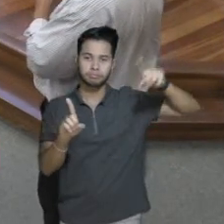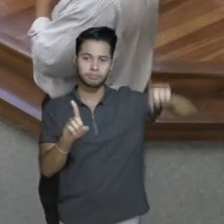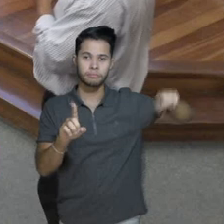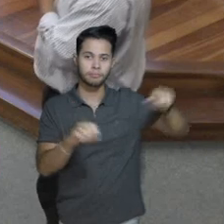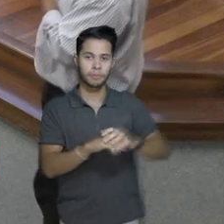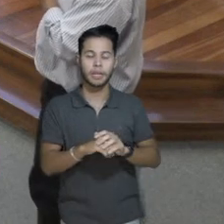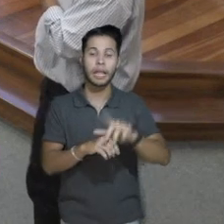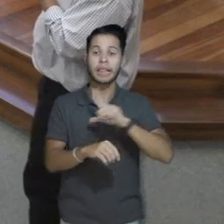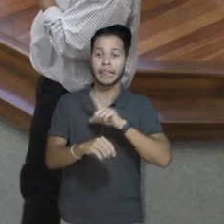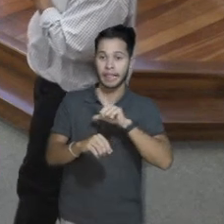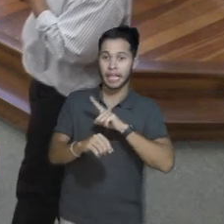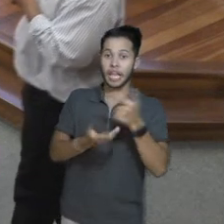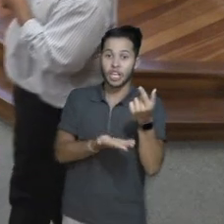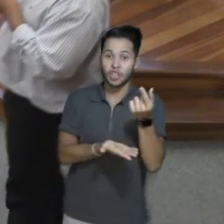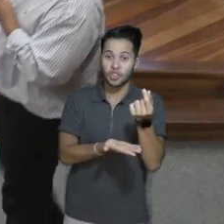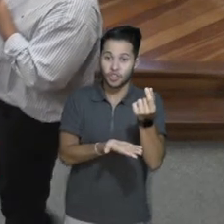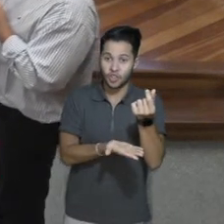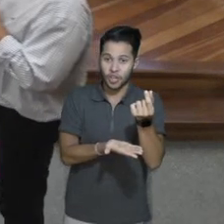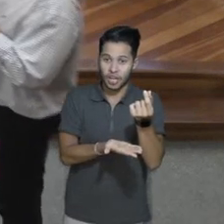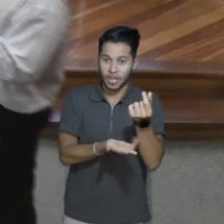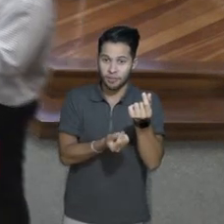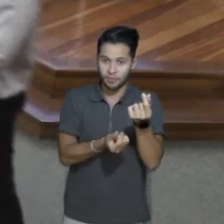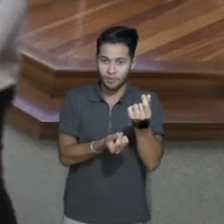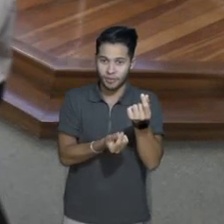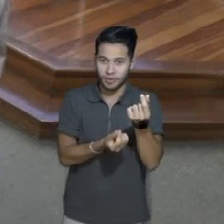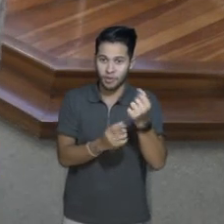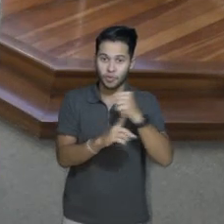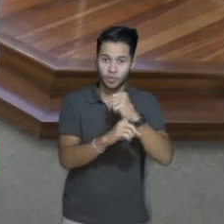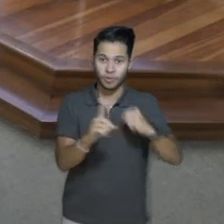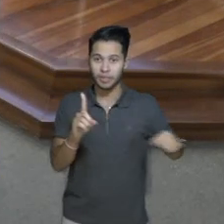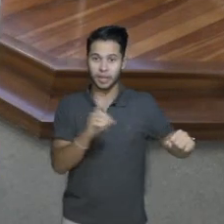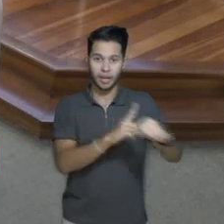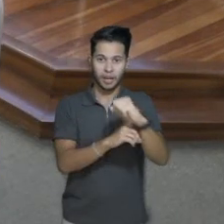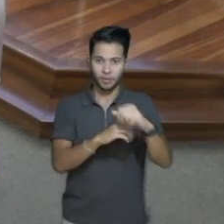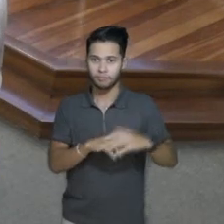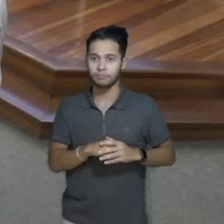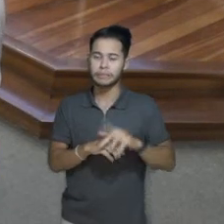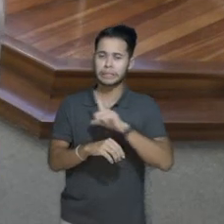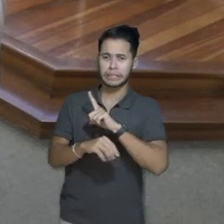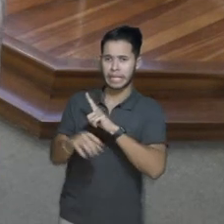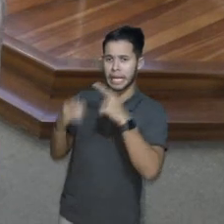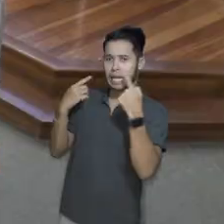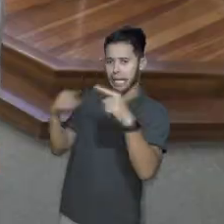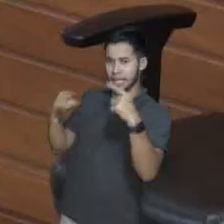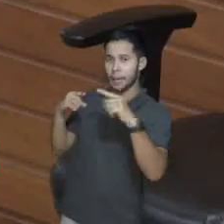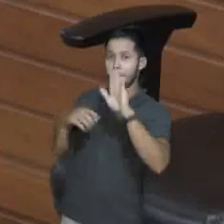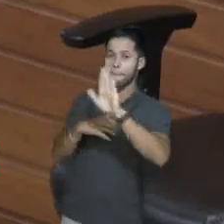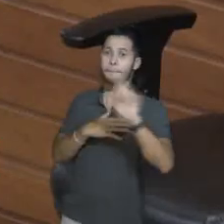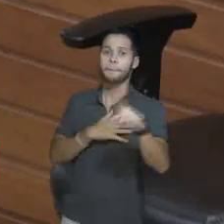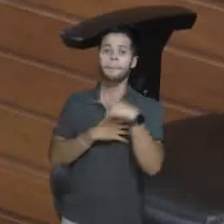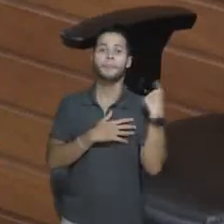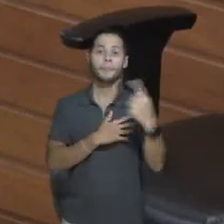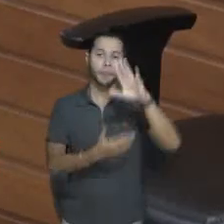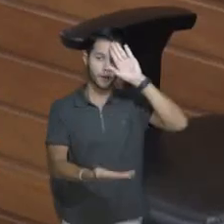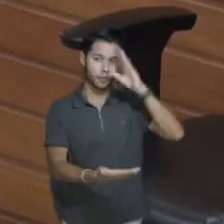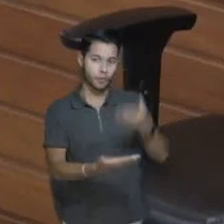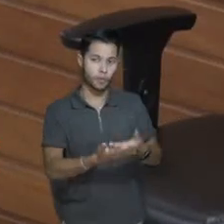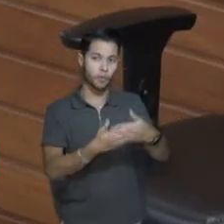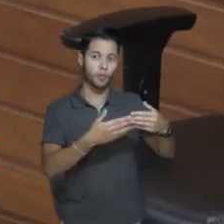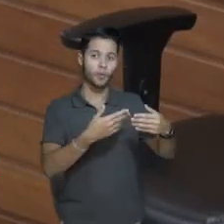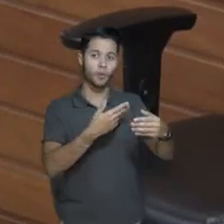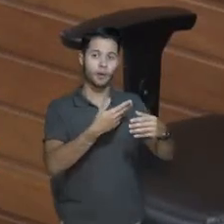confiança generalizada tem reclamação ali acolá tem mas nós confiamos o nosso judiciário nós confiamos no nosso